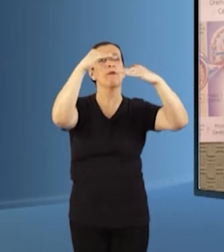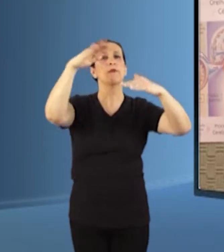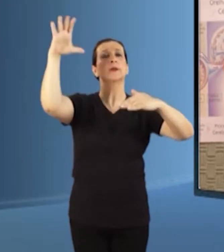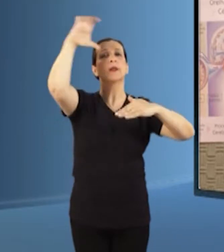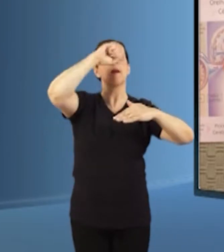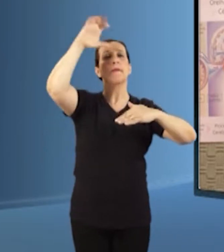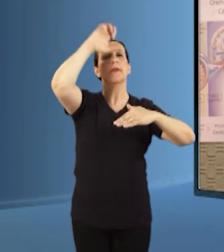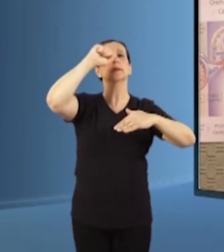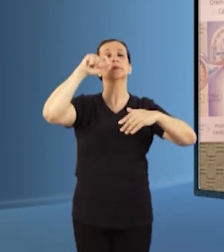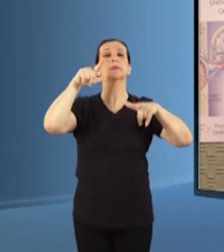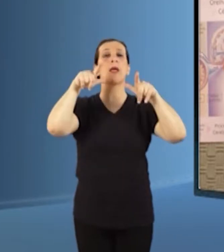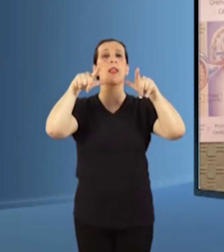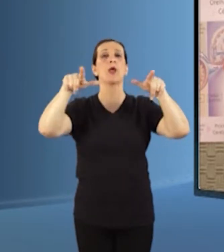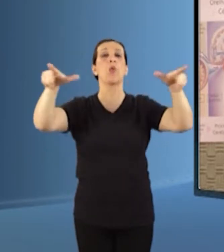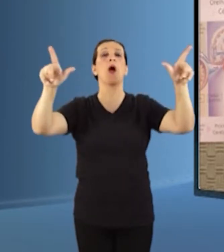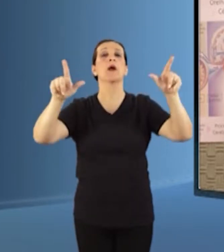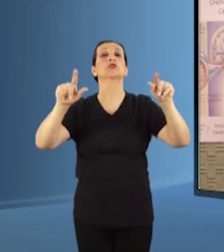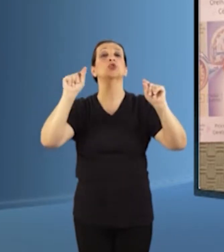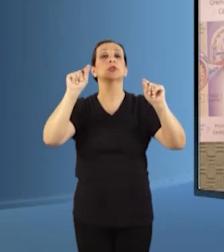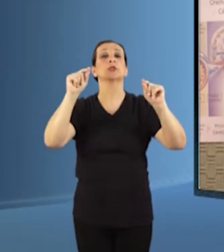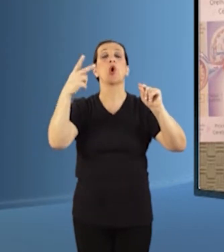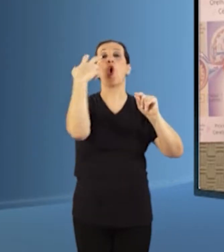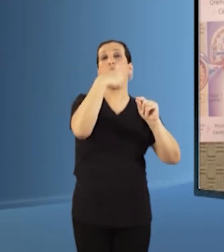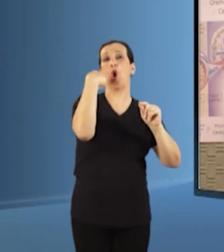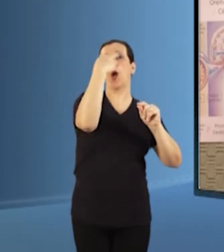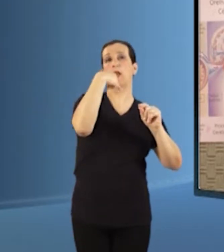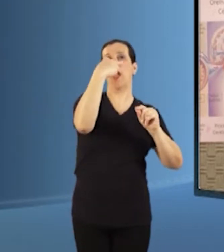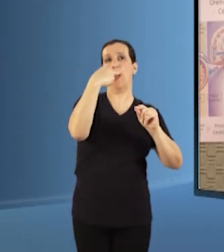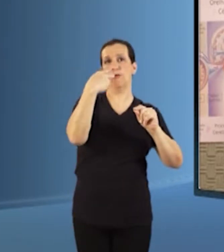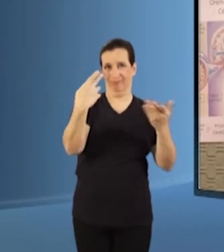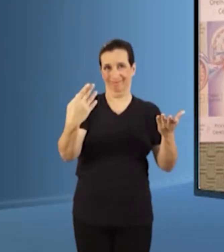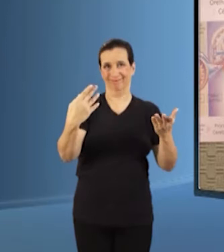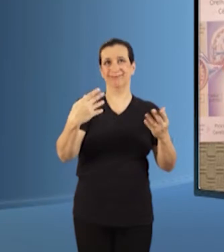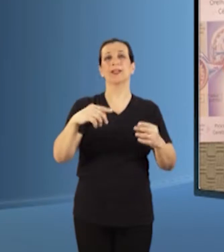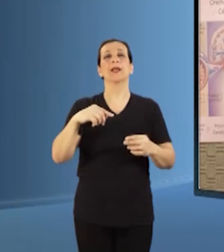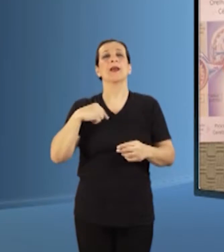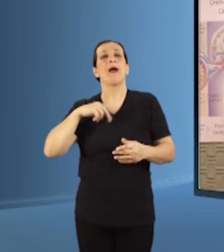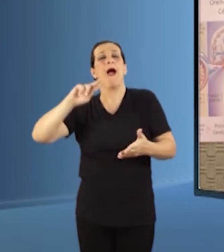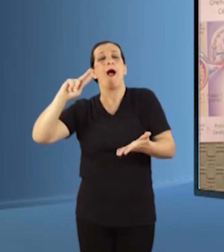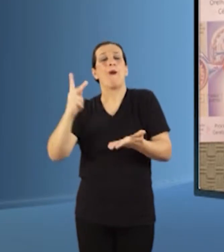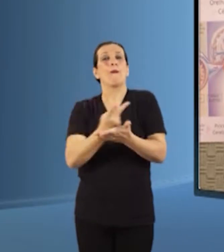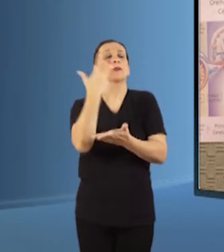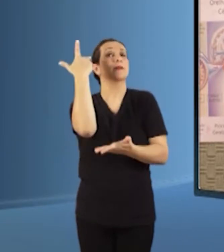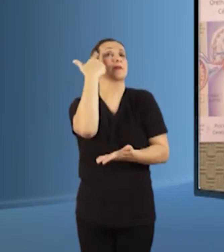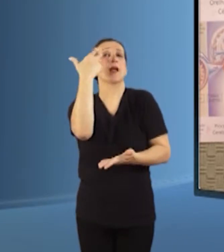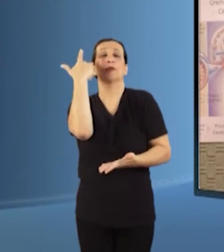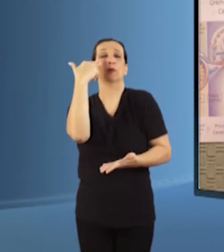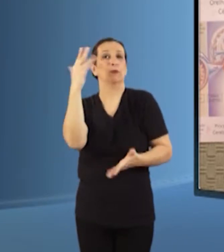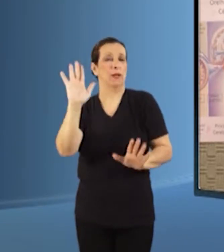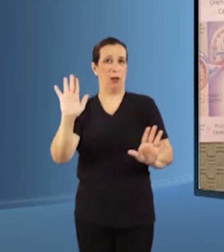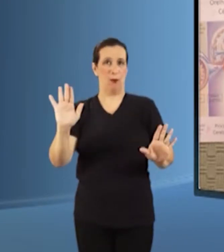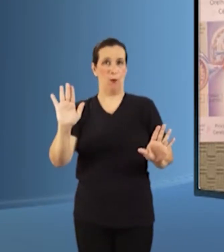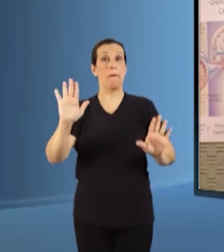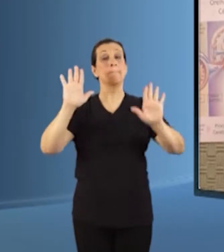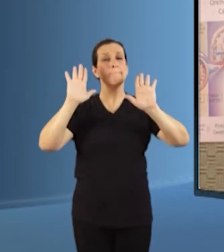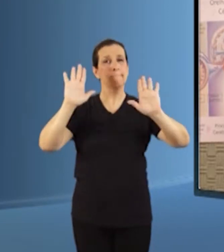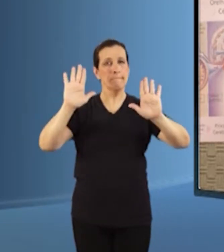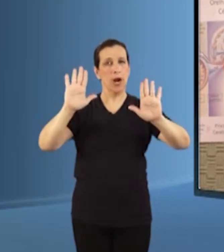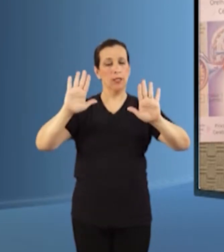o desenvolvimento e aprendizagem da linguagem oral com mais facilidade. A comunicação vai ocorrer de forma mais natural